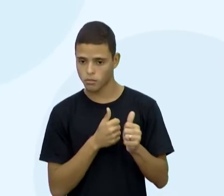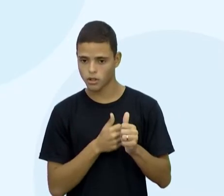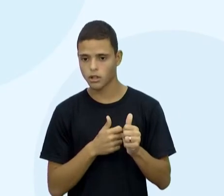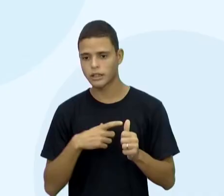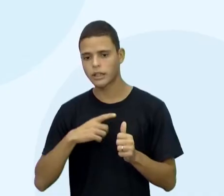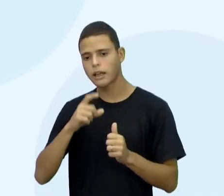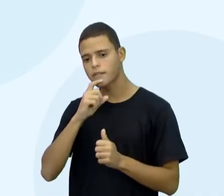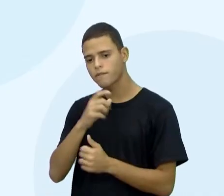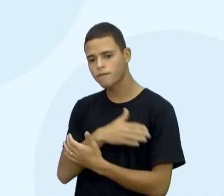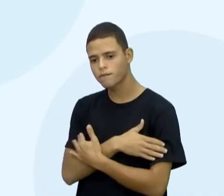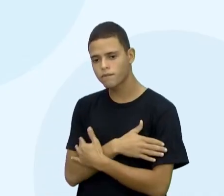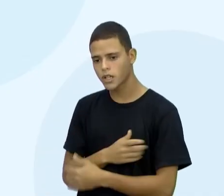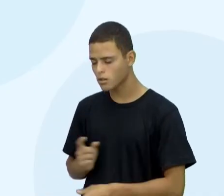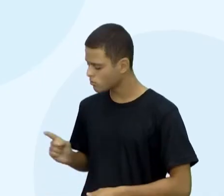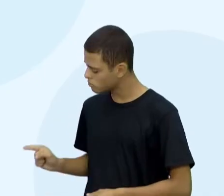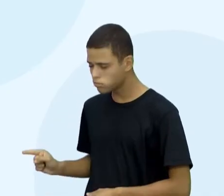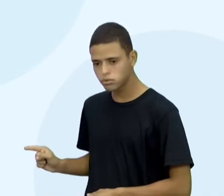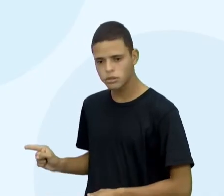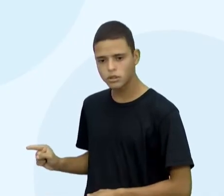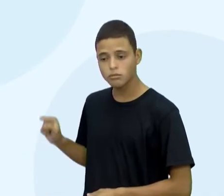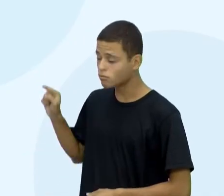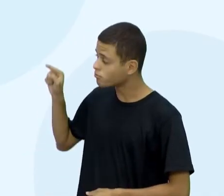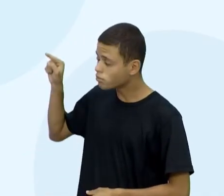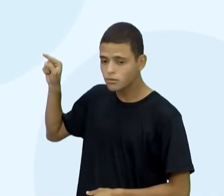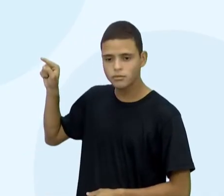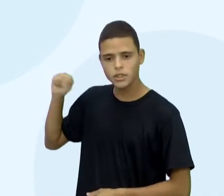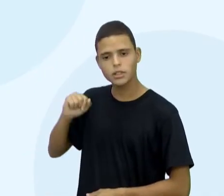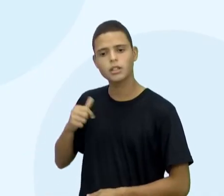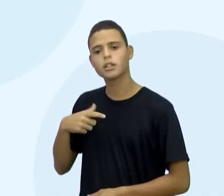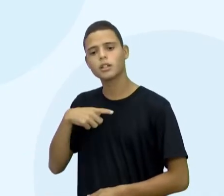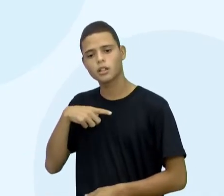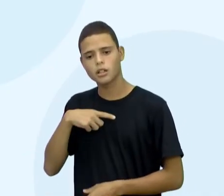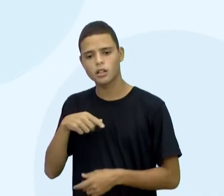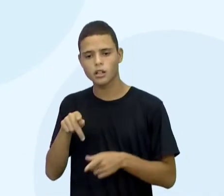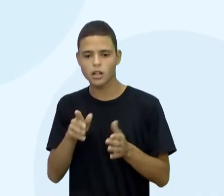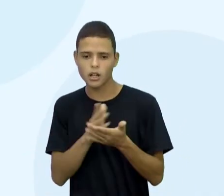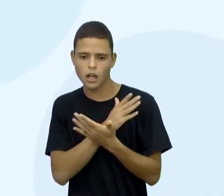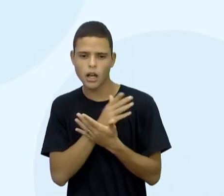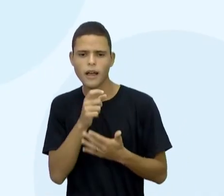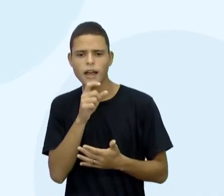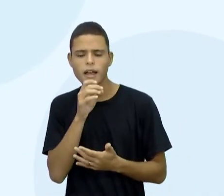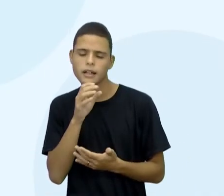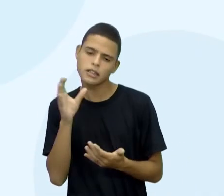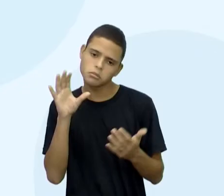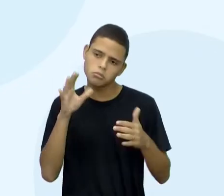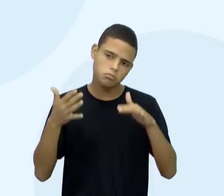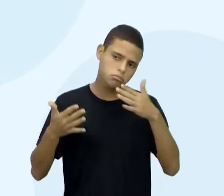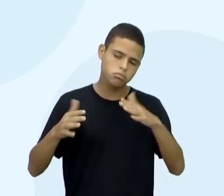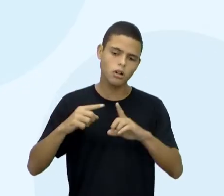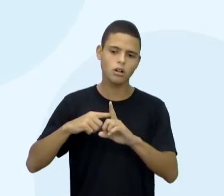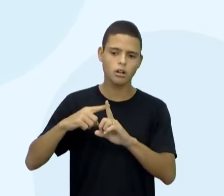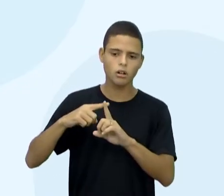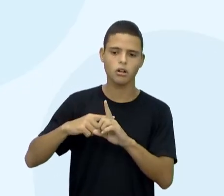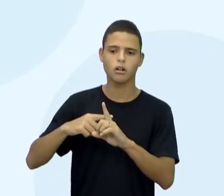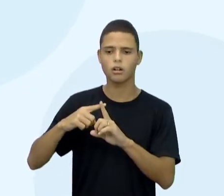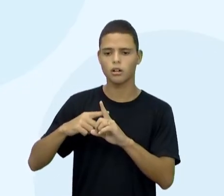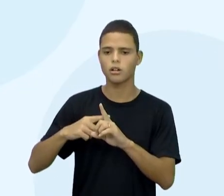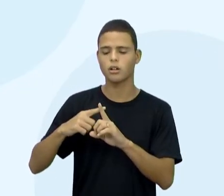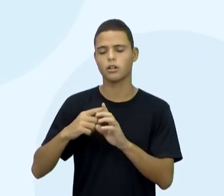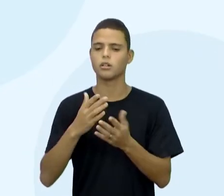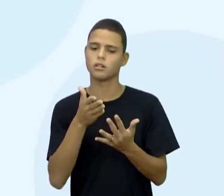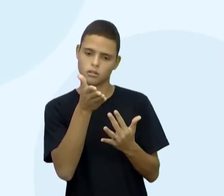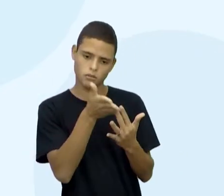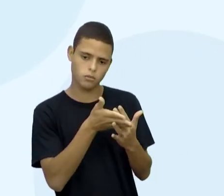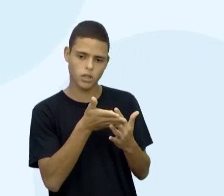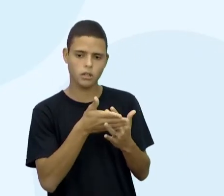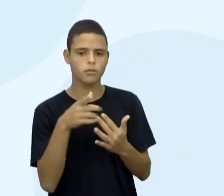né, tanto no Polo Norte como no Polo Sul, e as zonas temperadas, que são aquelas zonas intermediárias entre as zonas polares